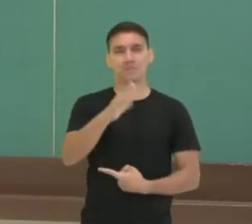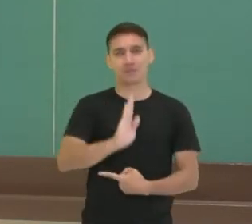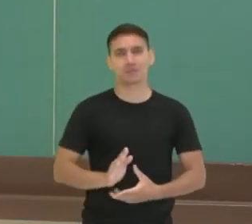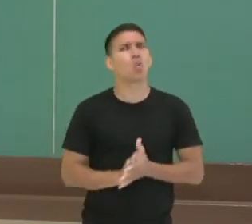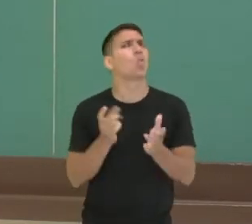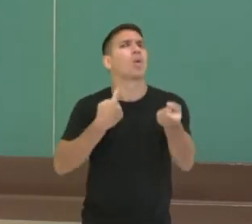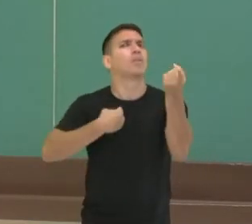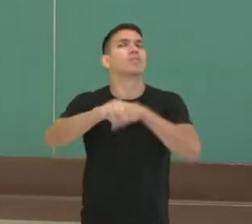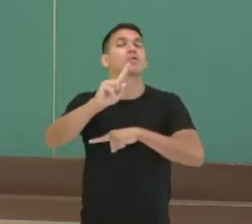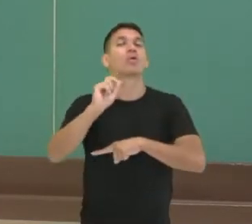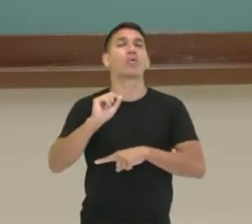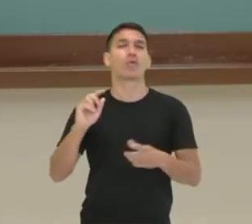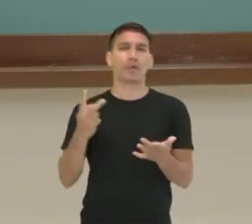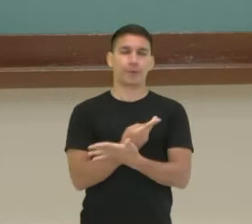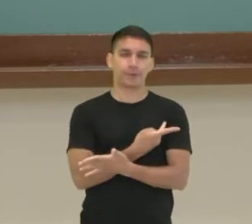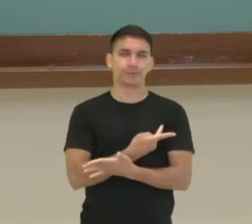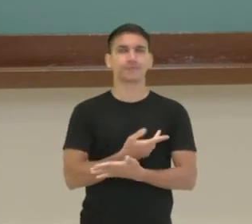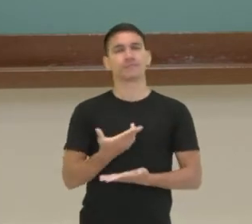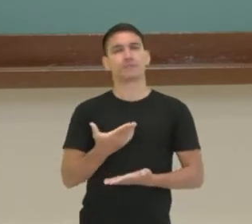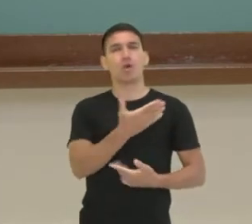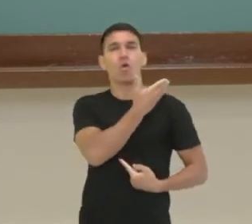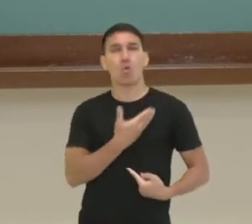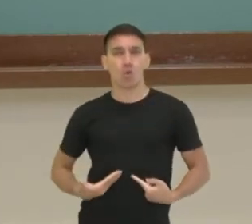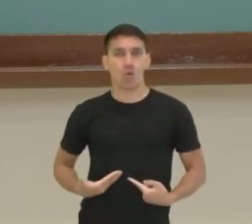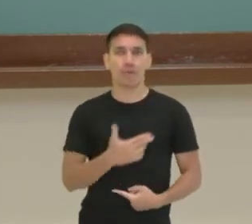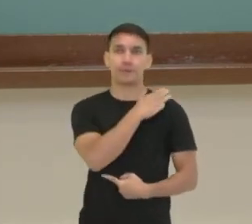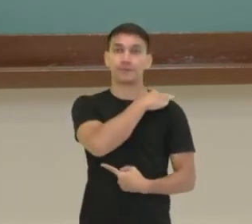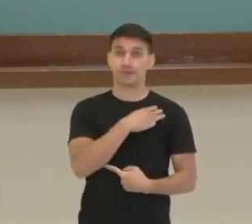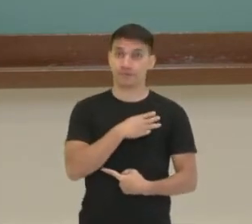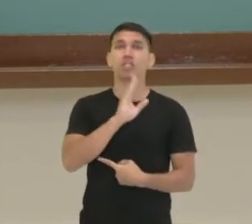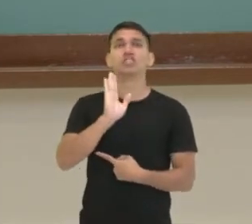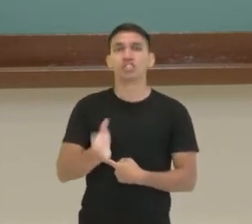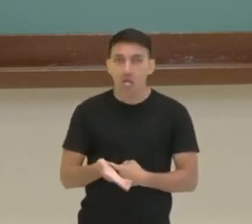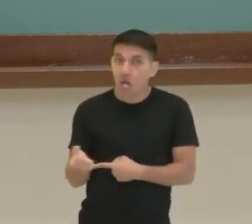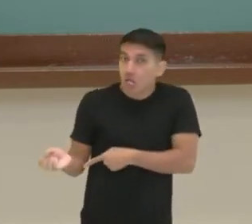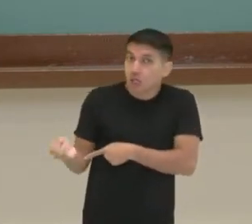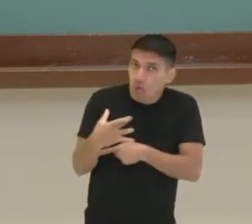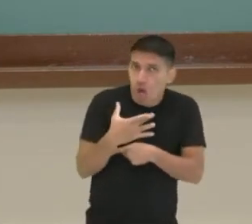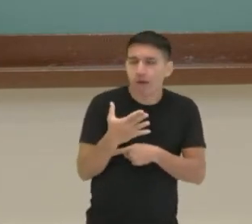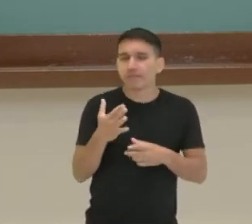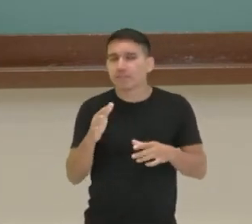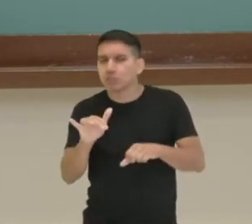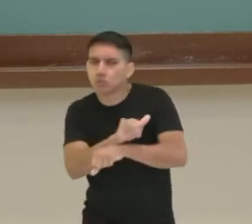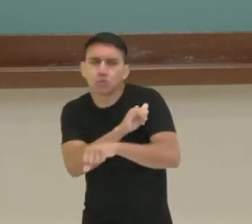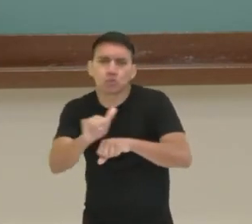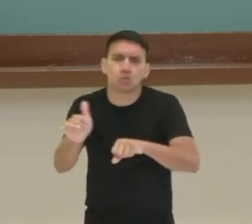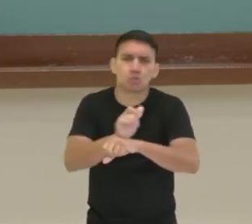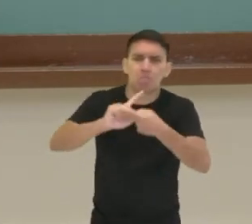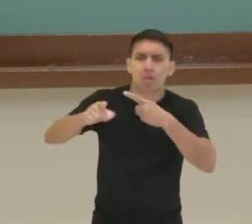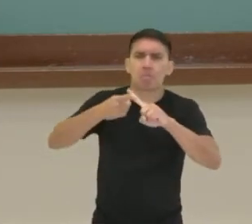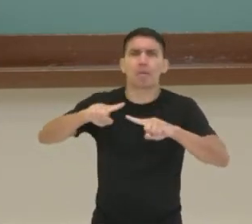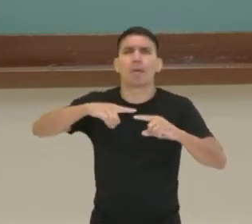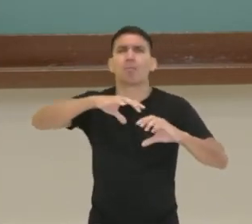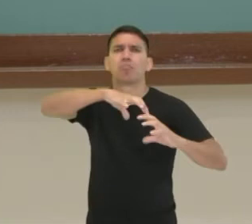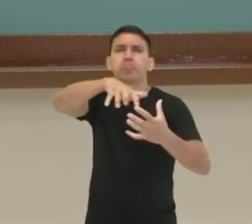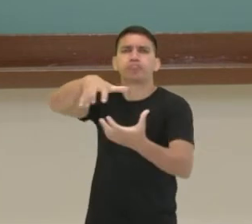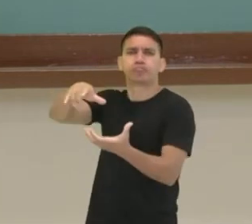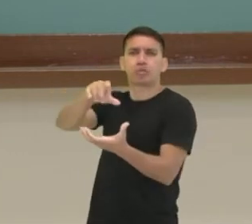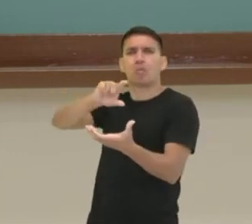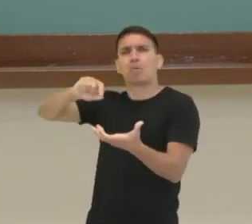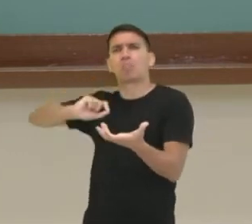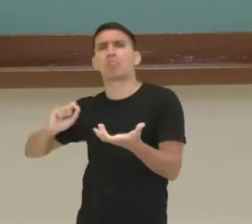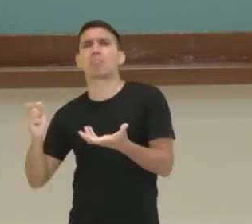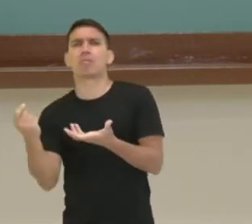vai ser o governo Dutra? Bom, vamos lembrar que a gente tinha uma nova conjuntura internacional. Com o fim dos